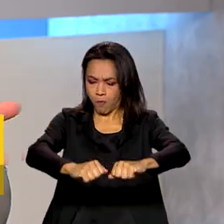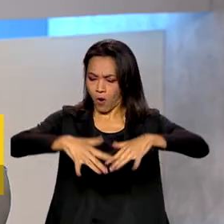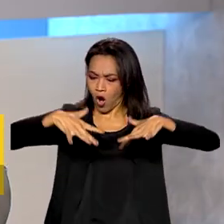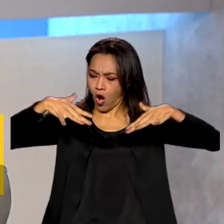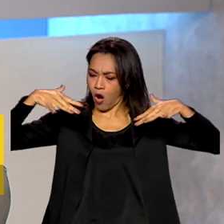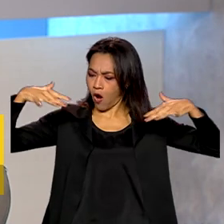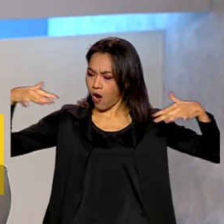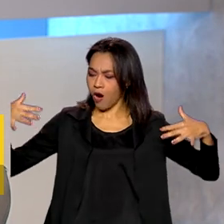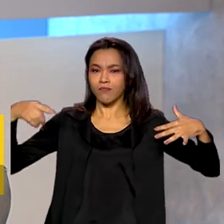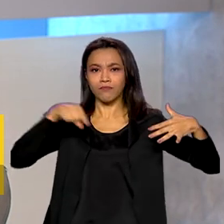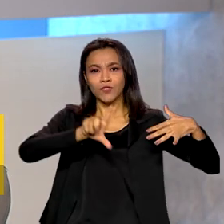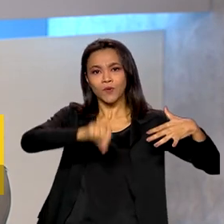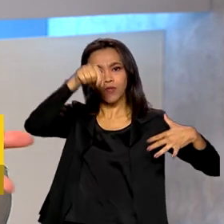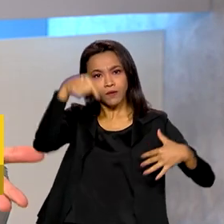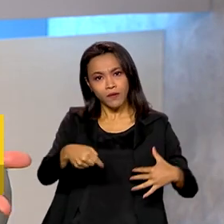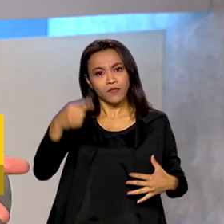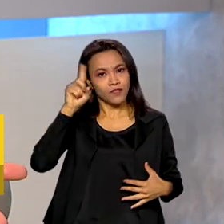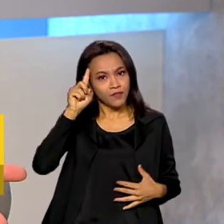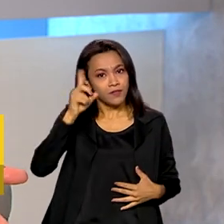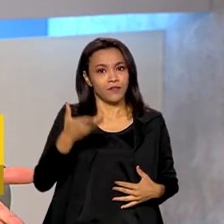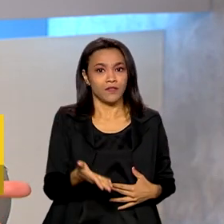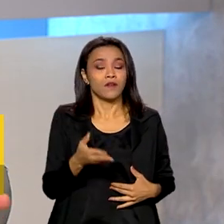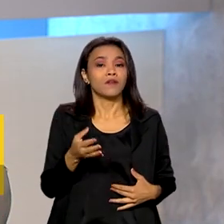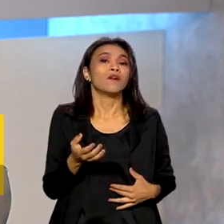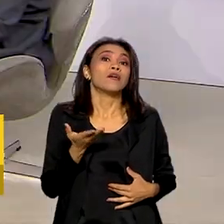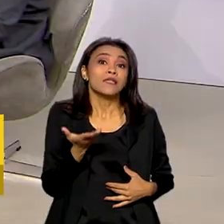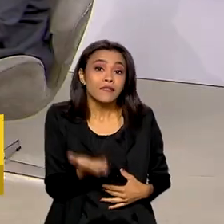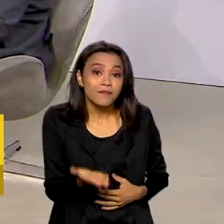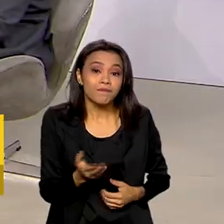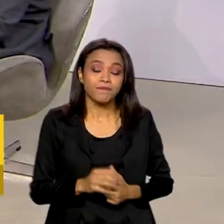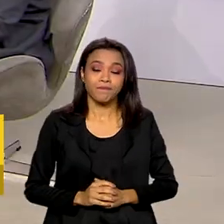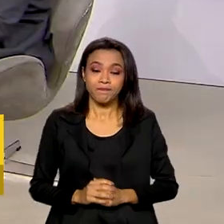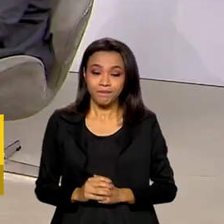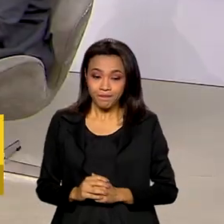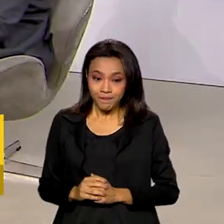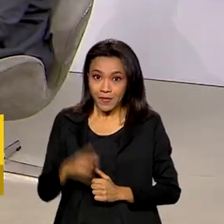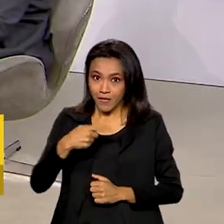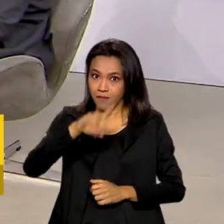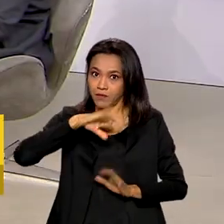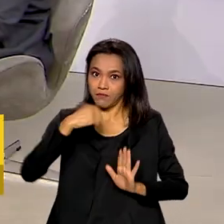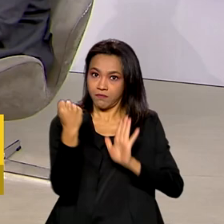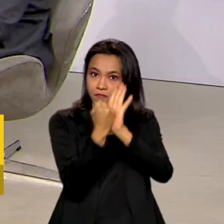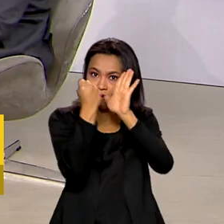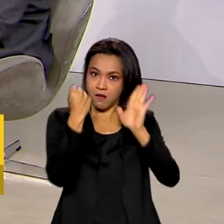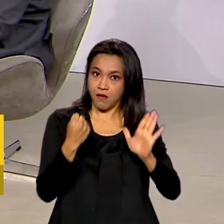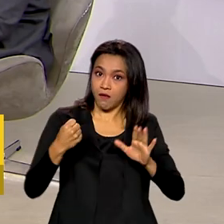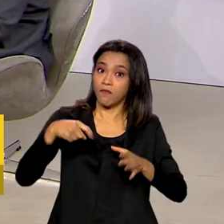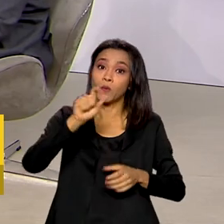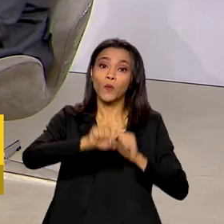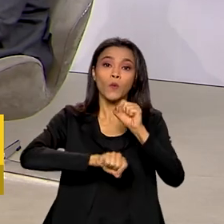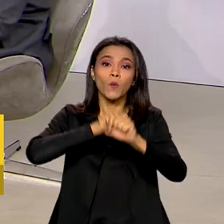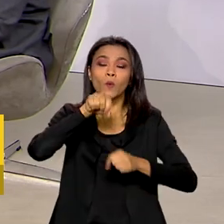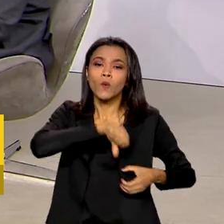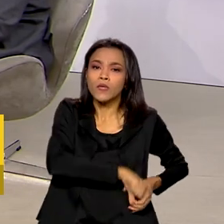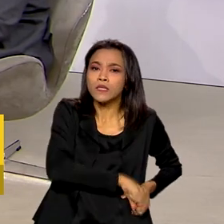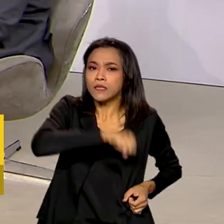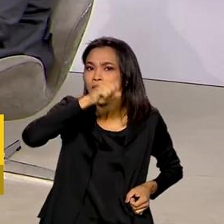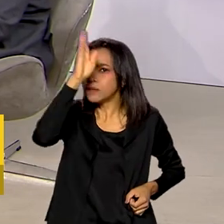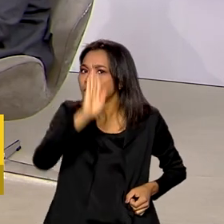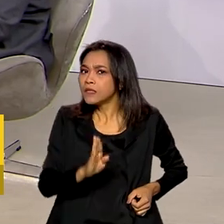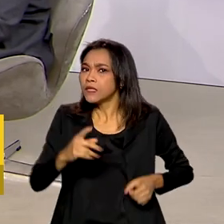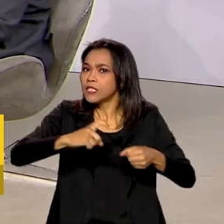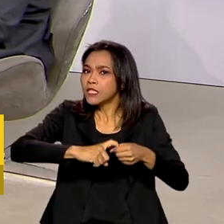senhor citou, por isso foi escolhido um. Foi escolhido um, exatamente. O que mais marcava essa independência? Porque as